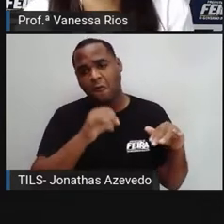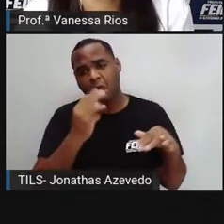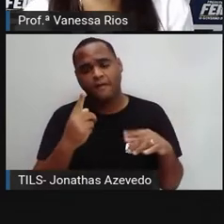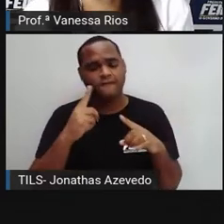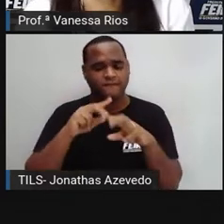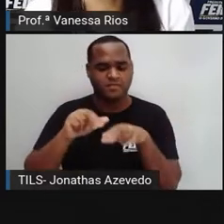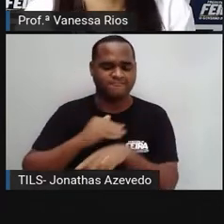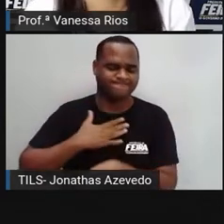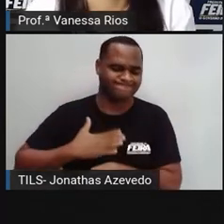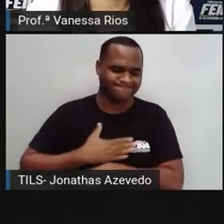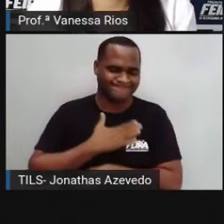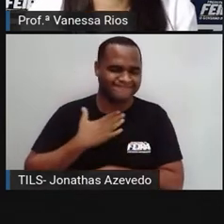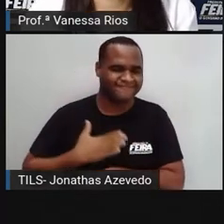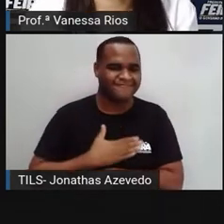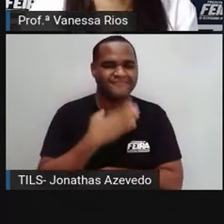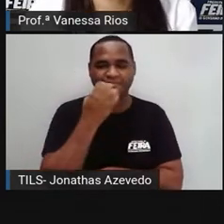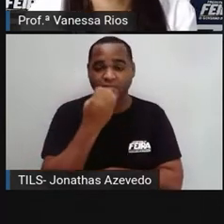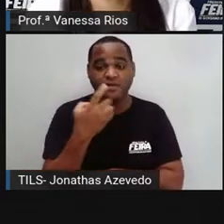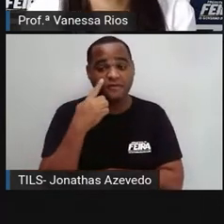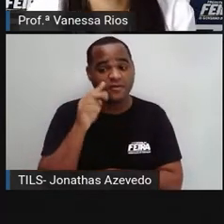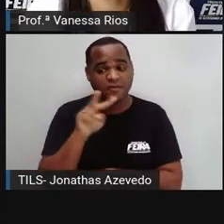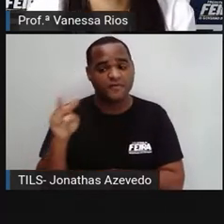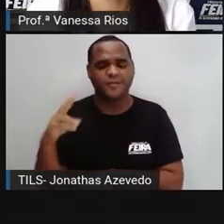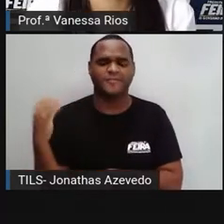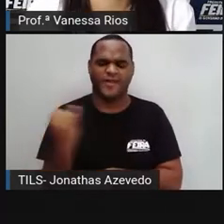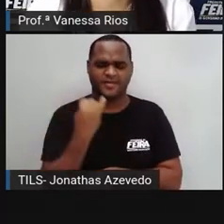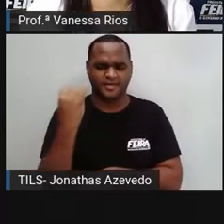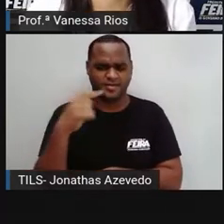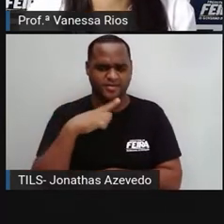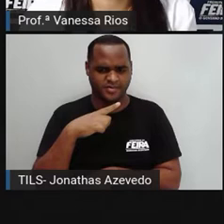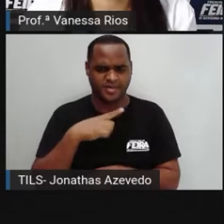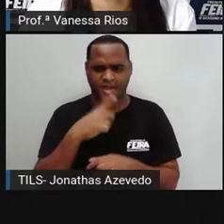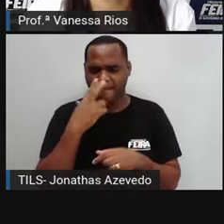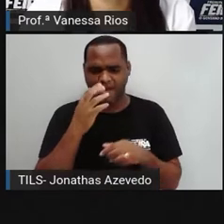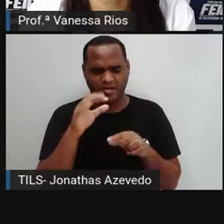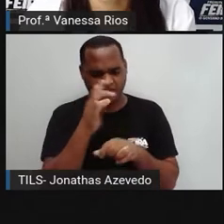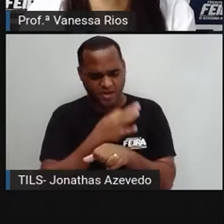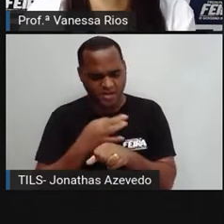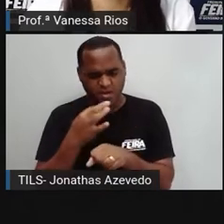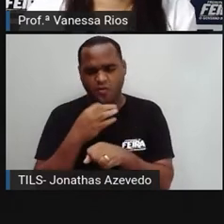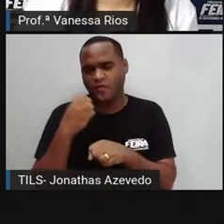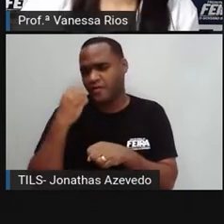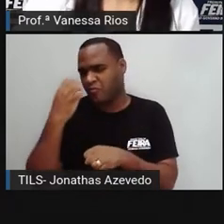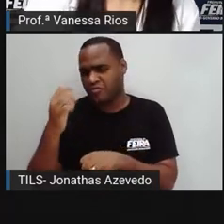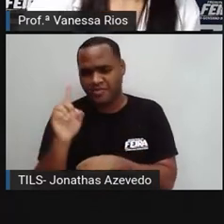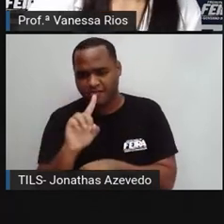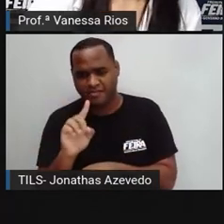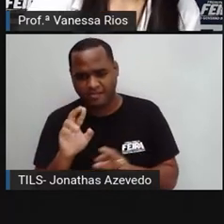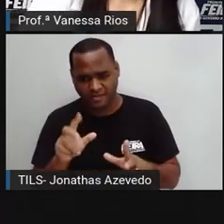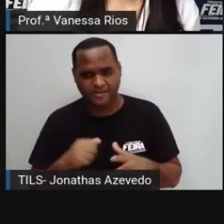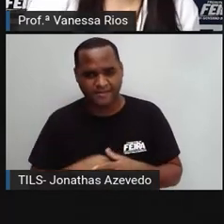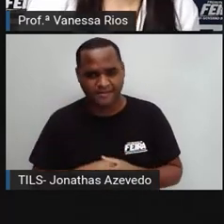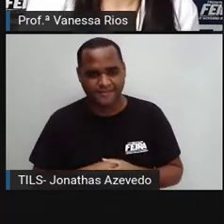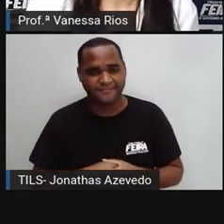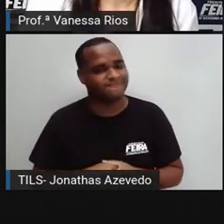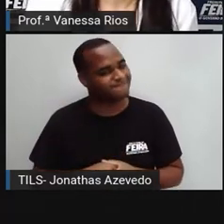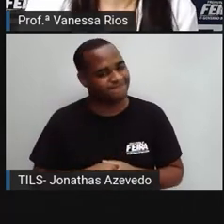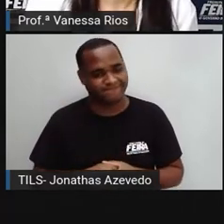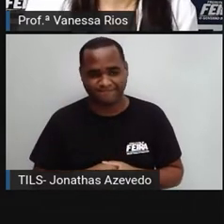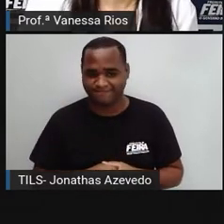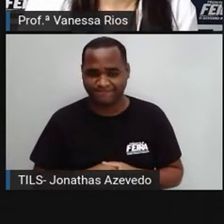atividades prazerosas aí que a gente já viu que são importantes só porque não viajou? Olhem